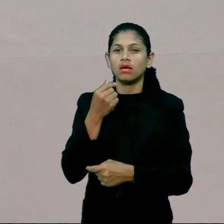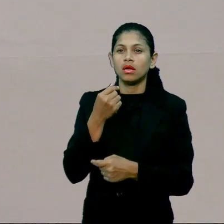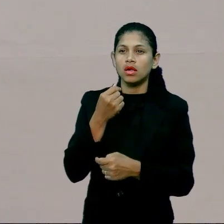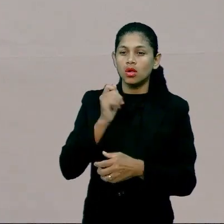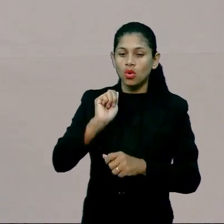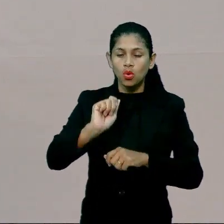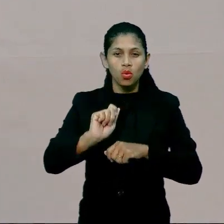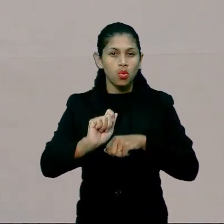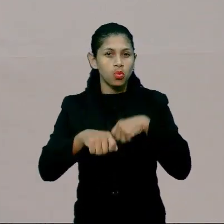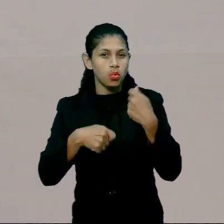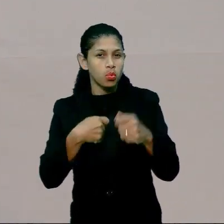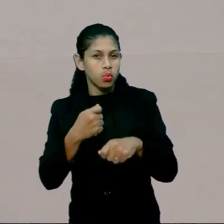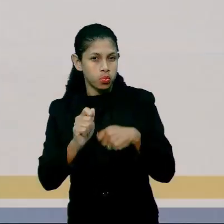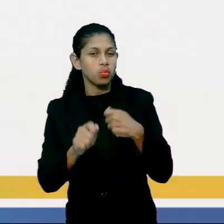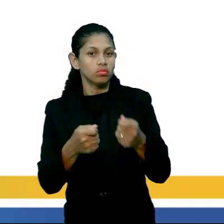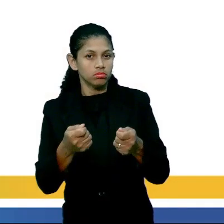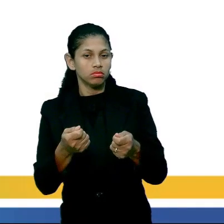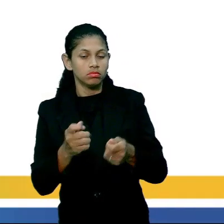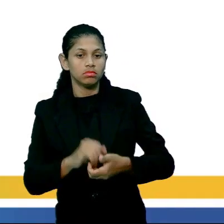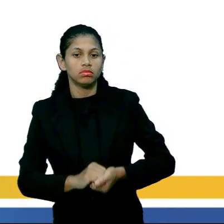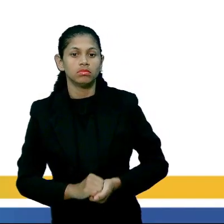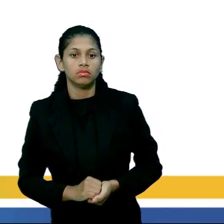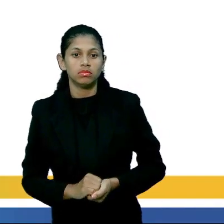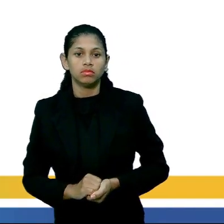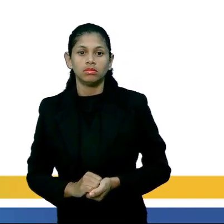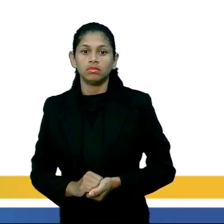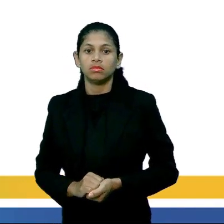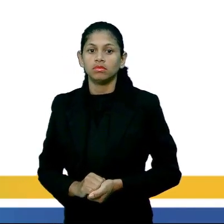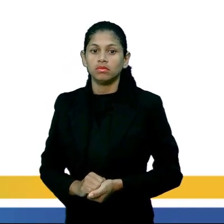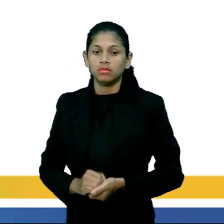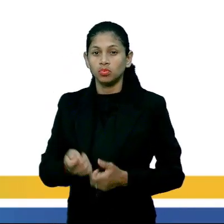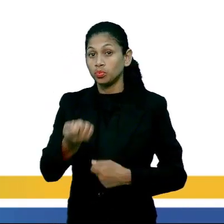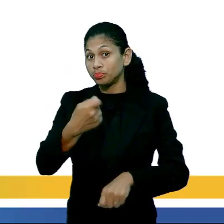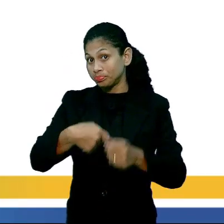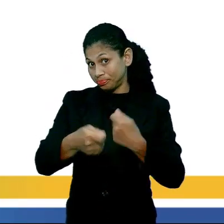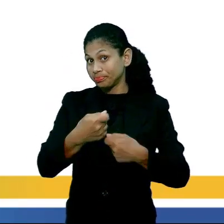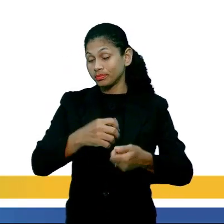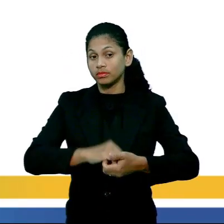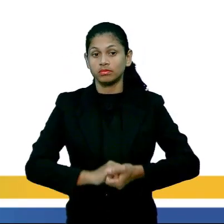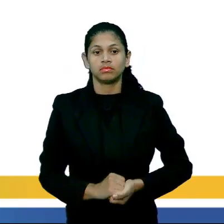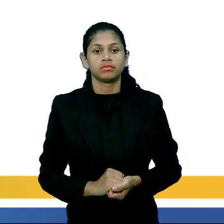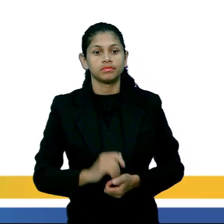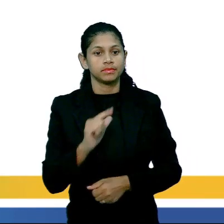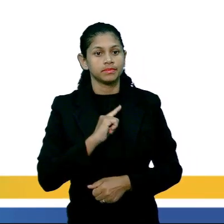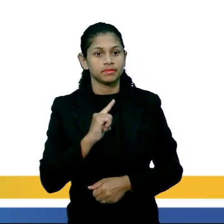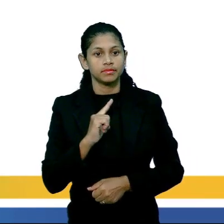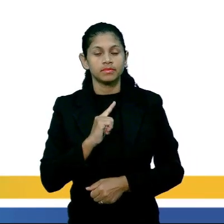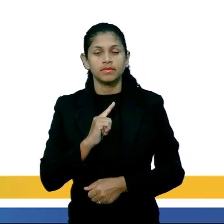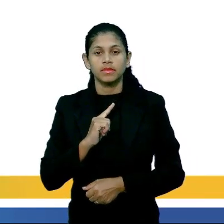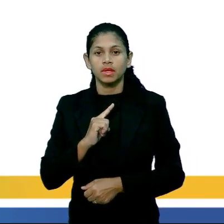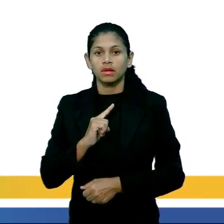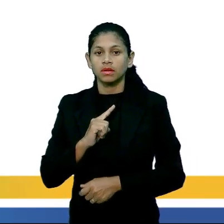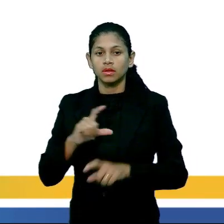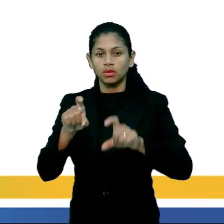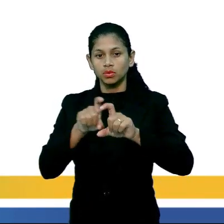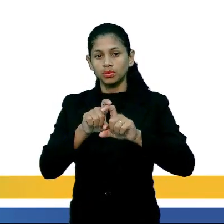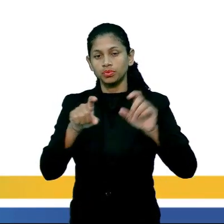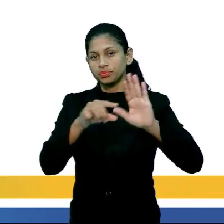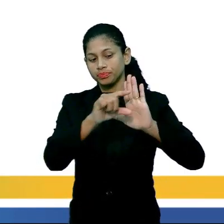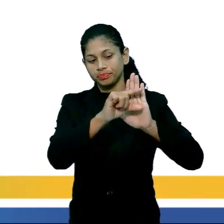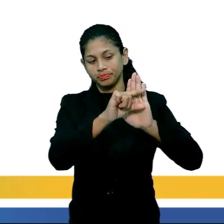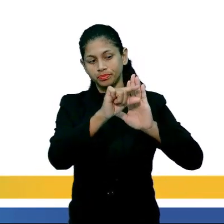globalização, ok? Então, acompanhe comigo a leitura do texto. Nós temos aí, logo abaixo do